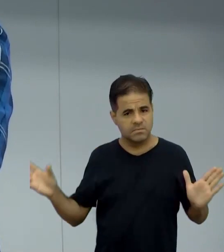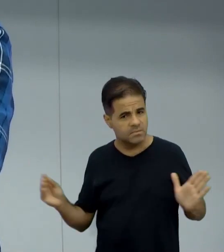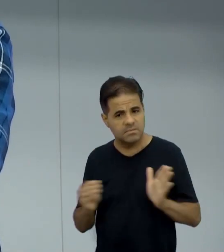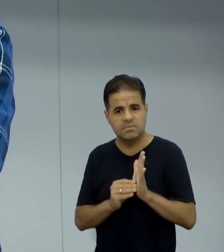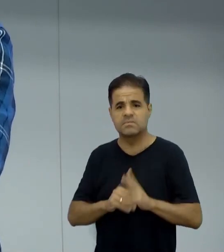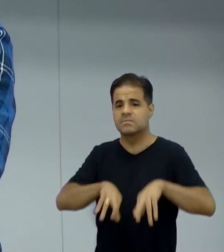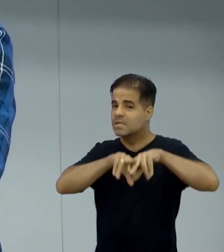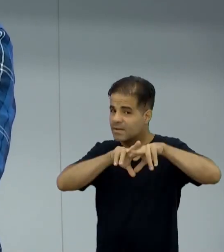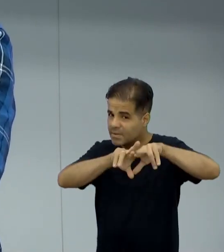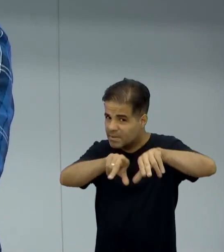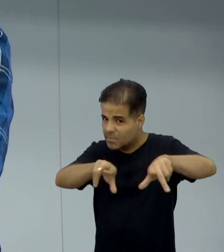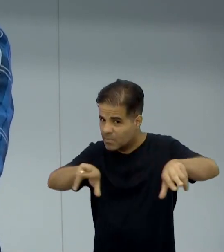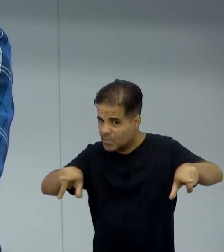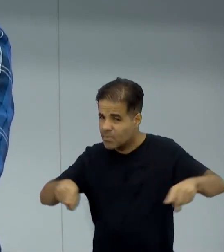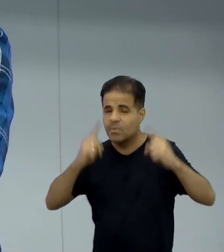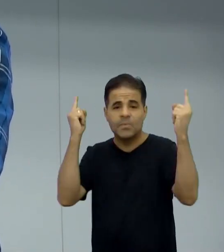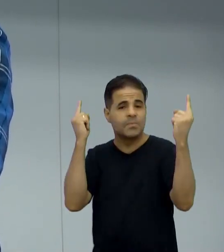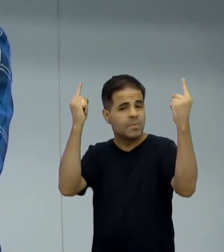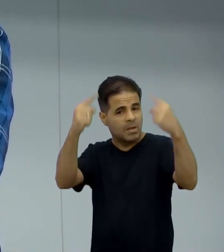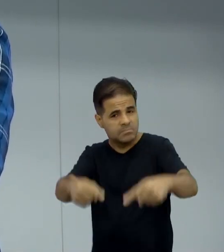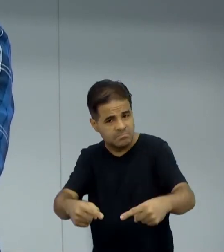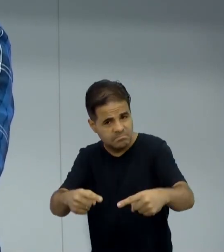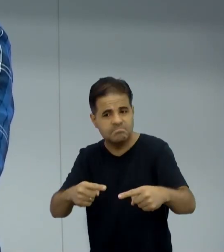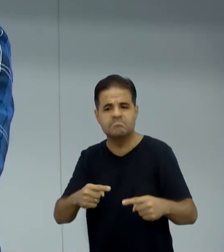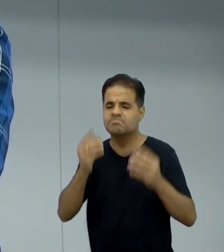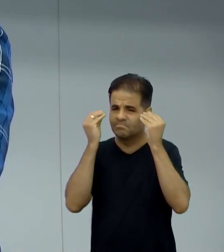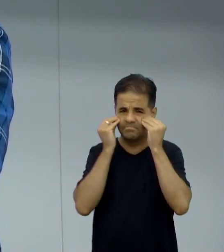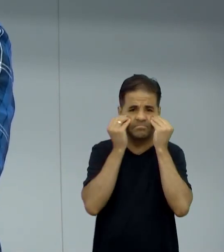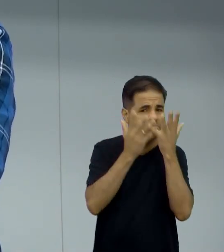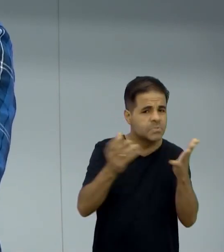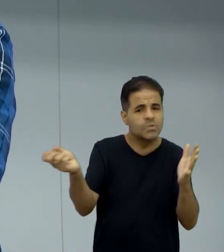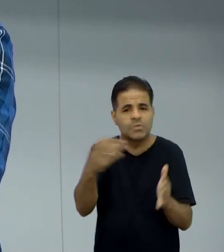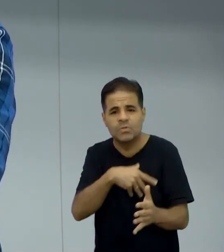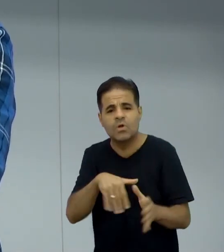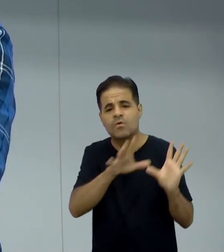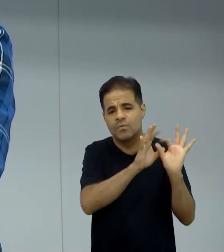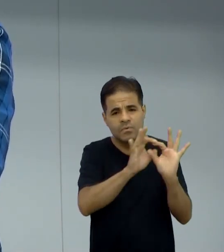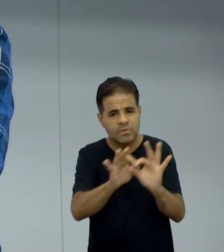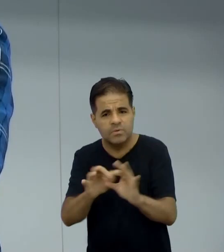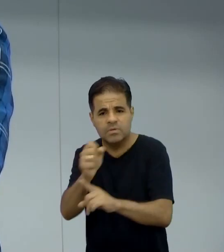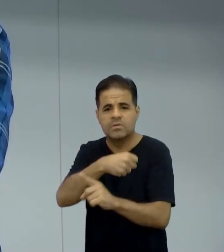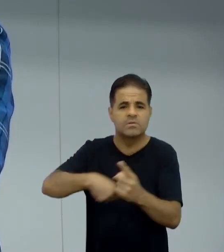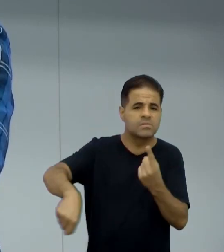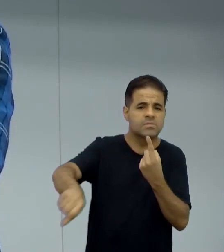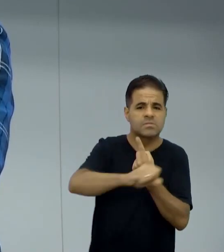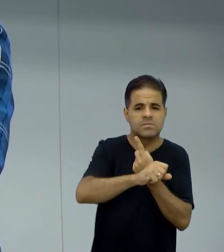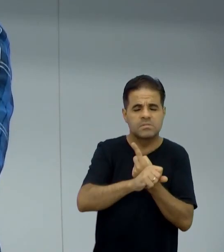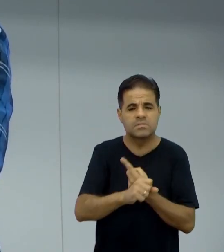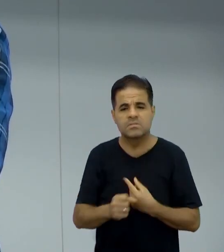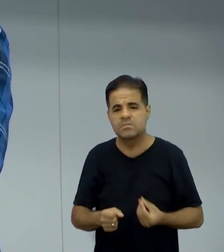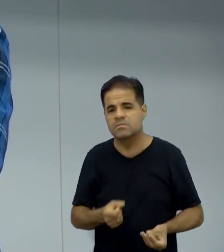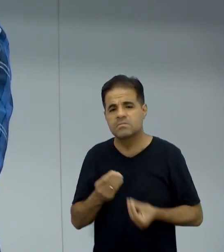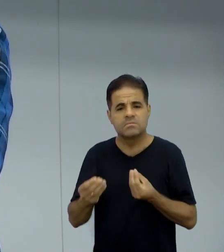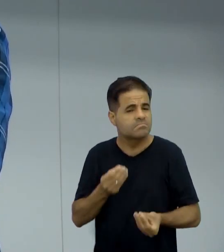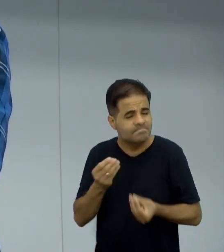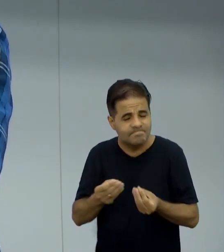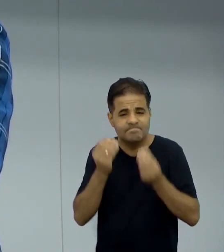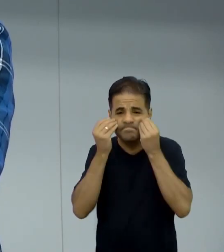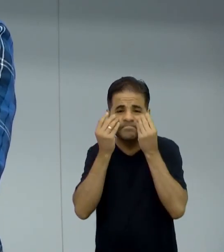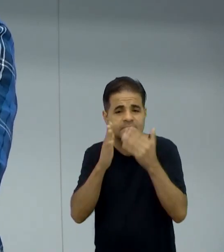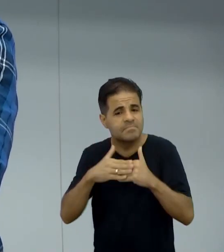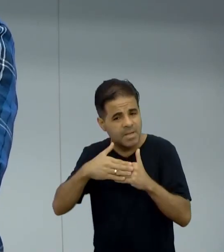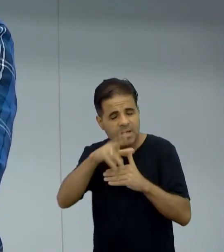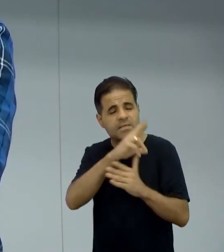para a diversidade, para jogos que mostram novos contextos sociais, mostram